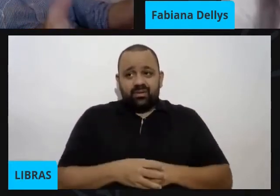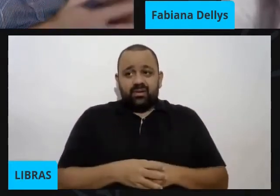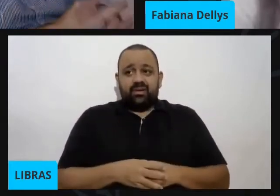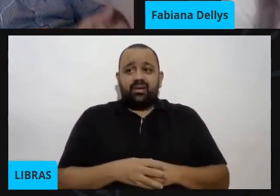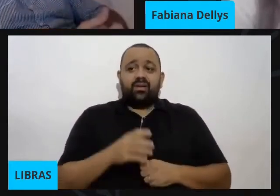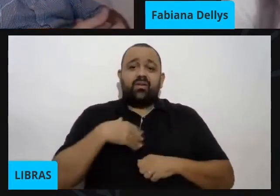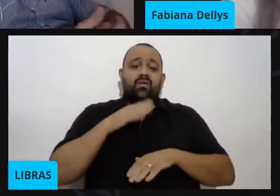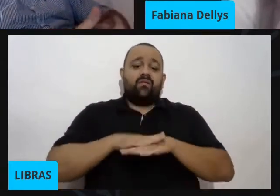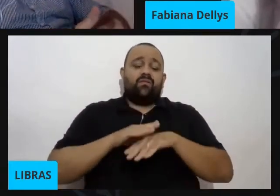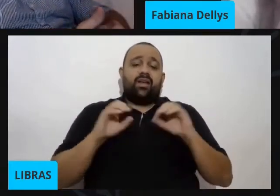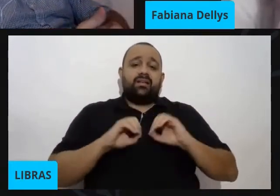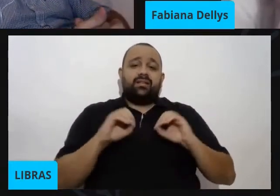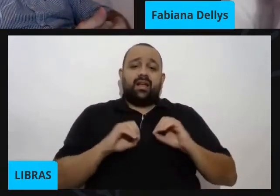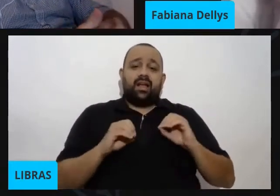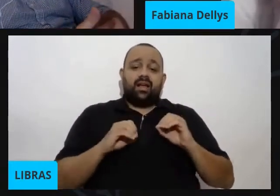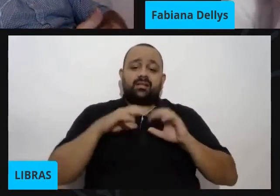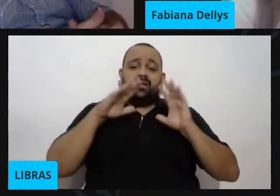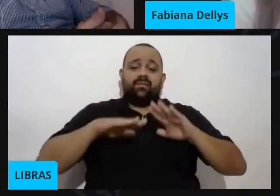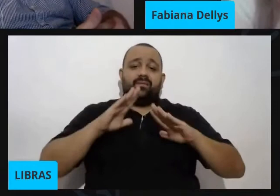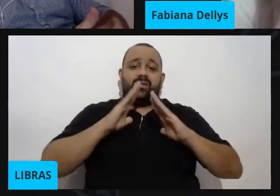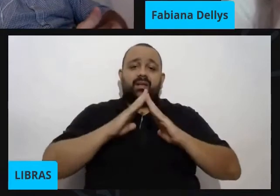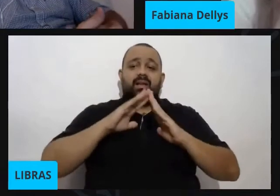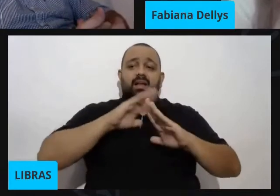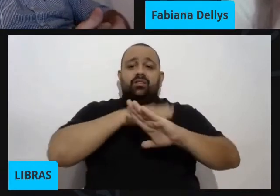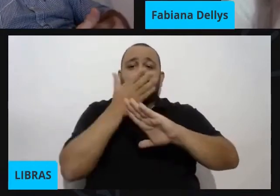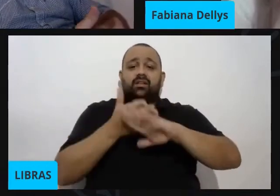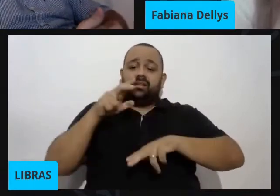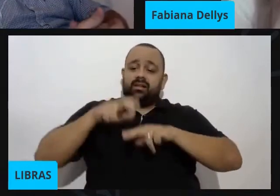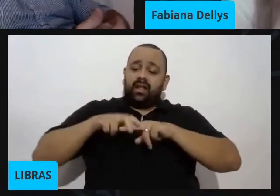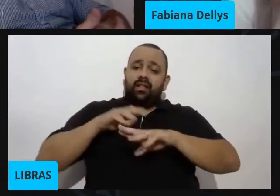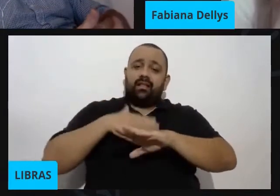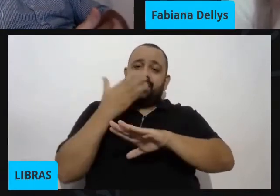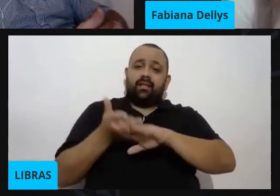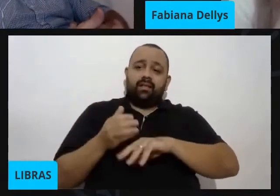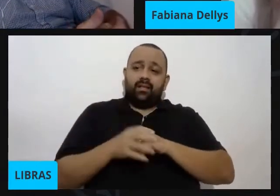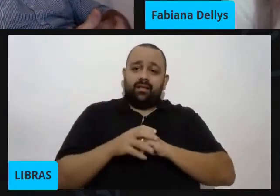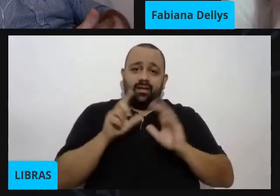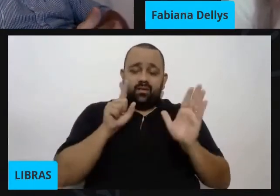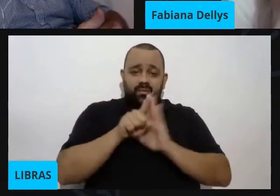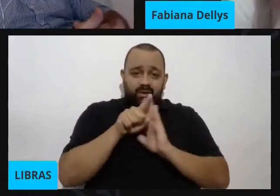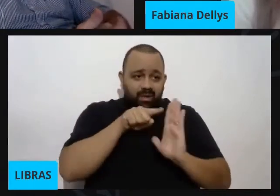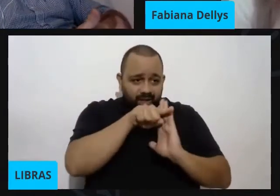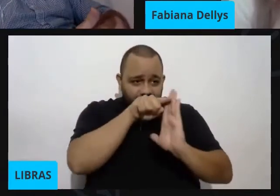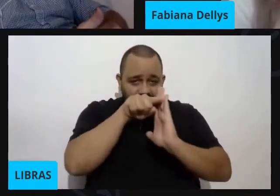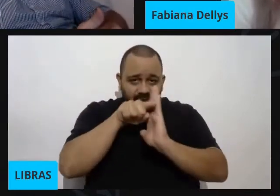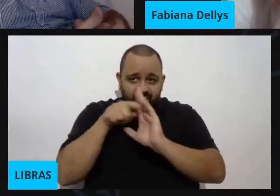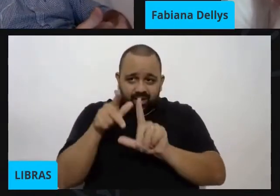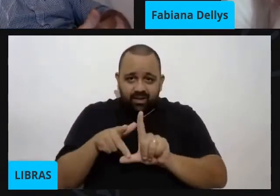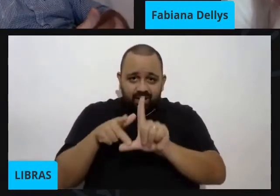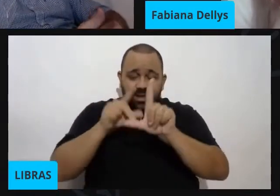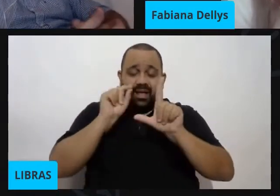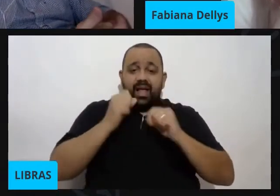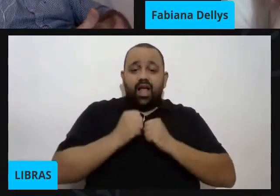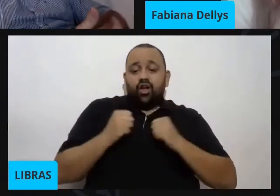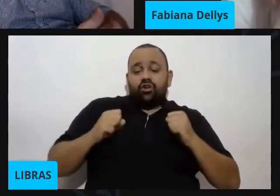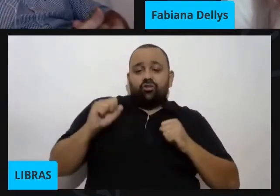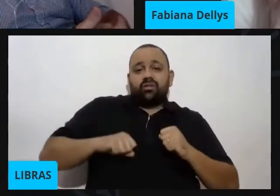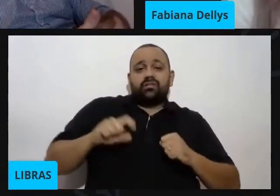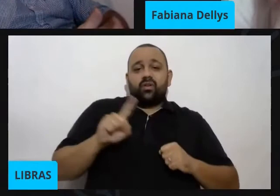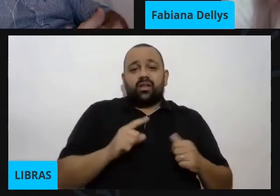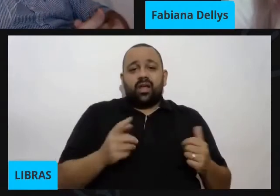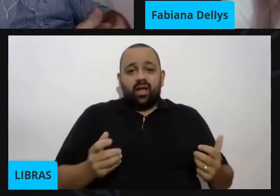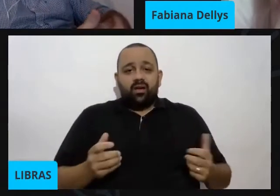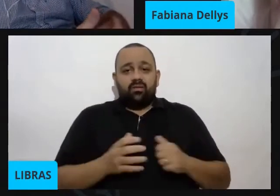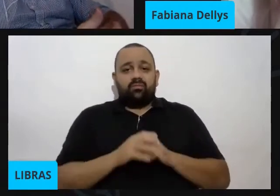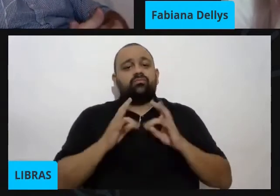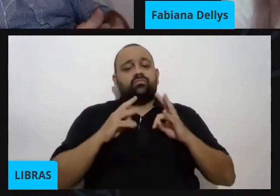gente não faz nada. Ele fica em casa o dia inteiro, sentado o dia inteiro, vamos perguntar, fazer uma enquete aí na live, quem que engordou, quem não engordou. Todo